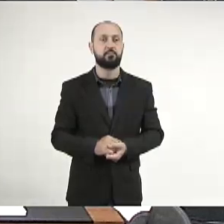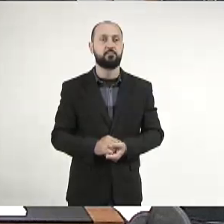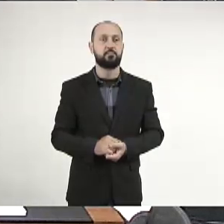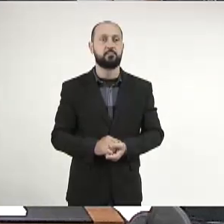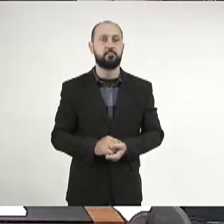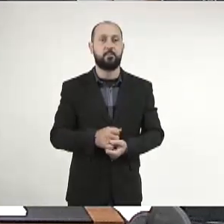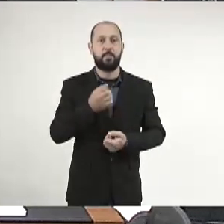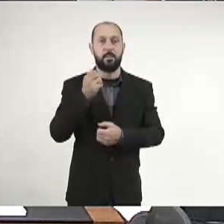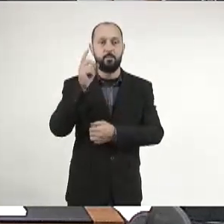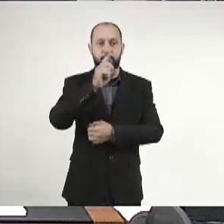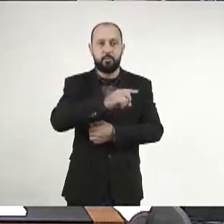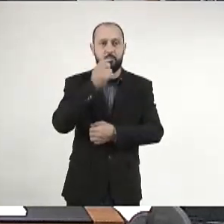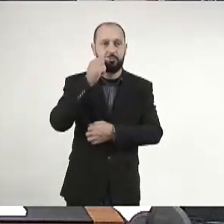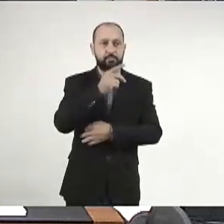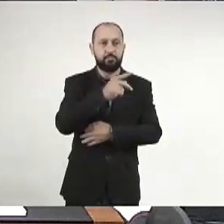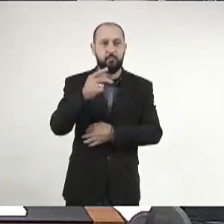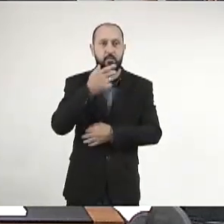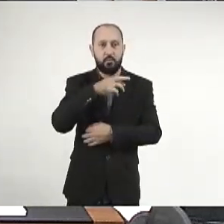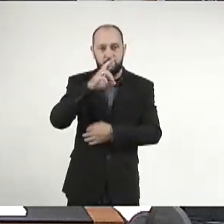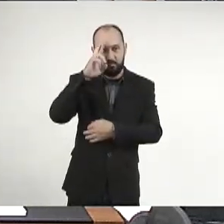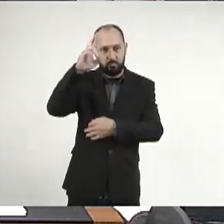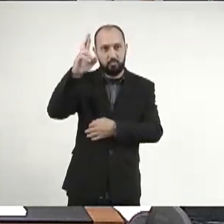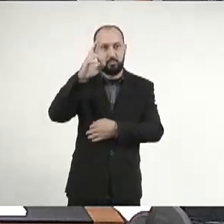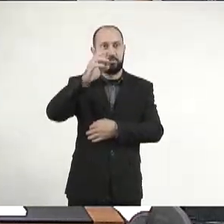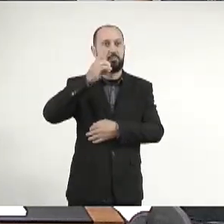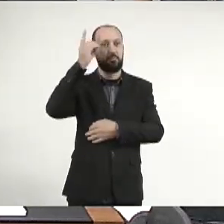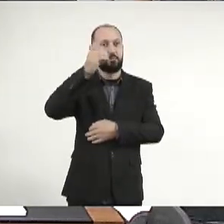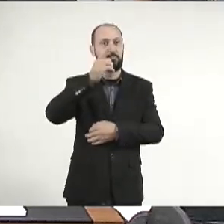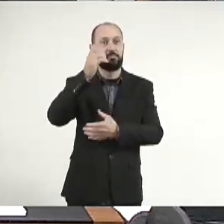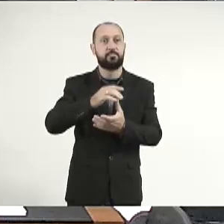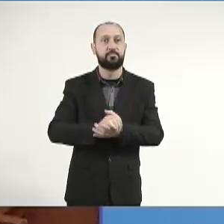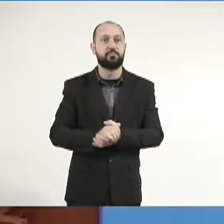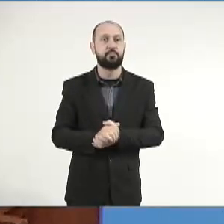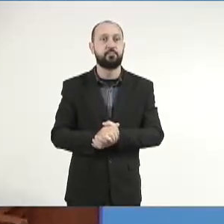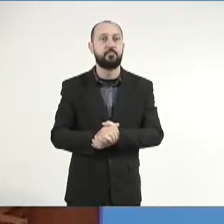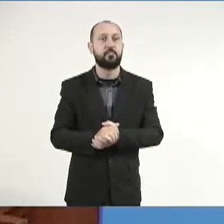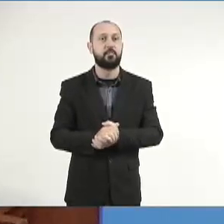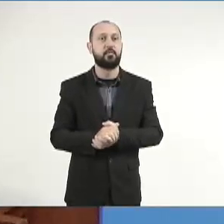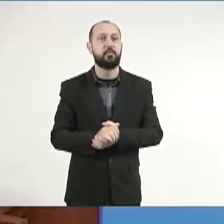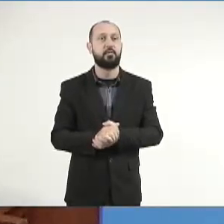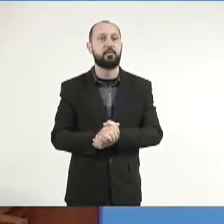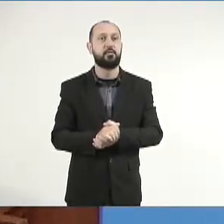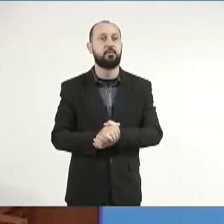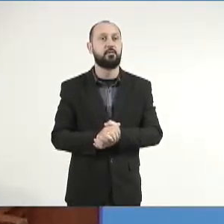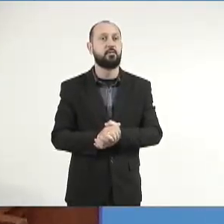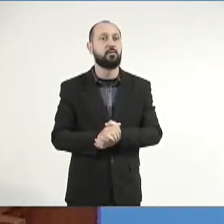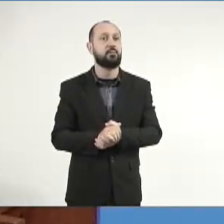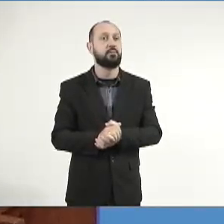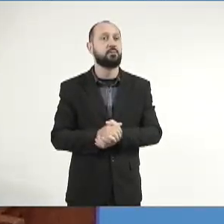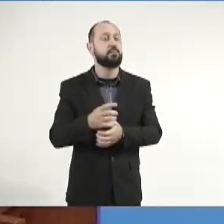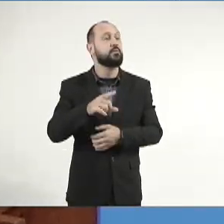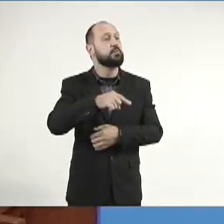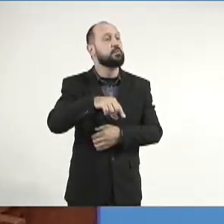Bom dia, senhor presidente, senhores deputados, deputadas, todos presentes a esta sessão.